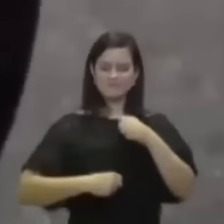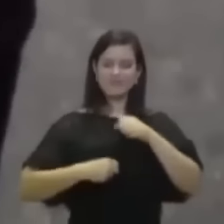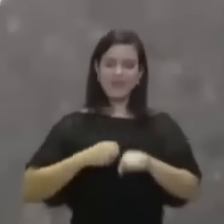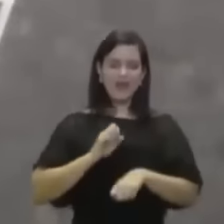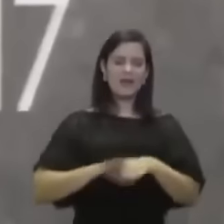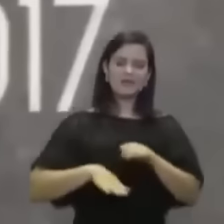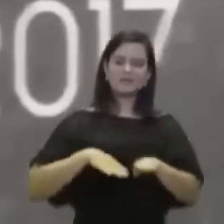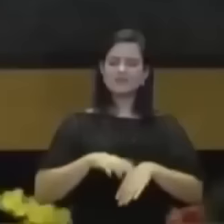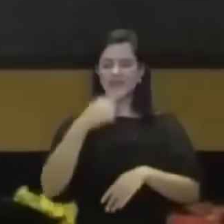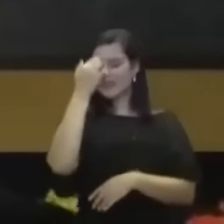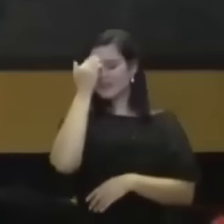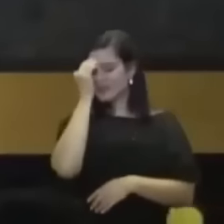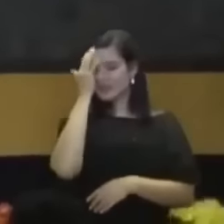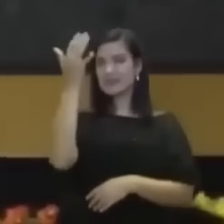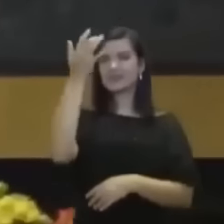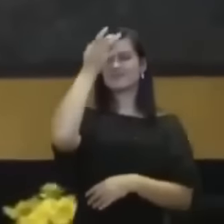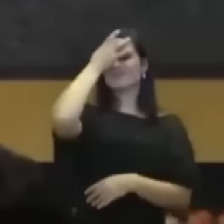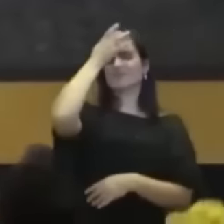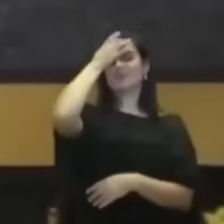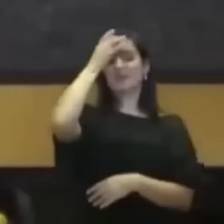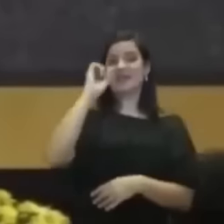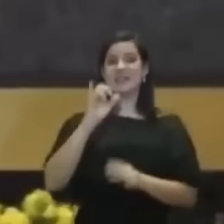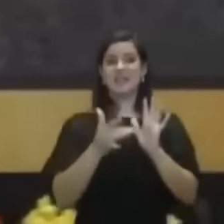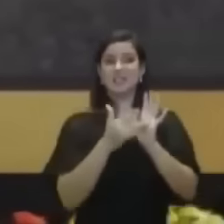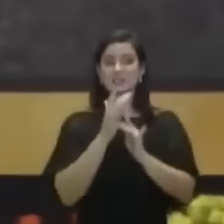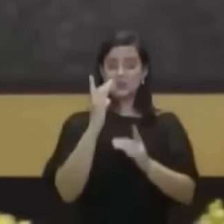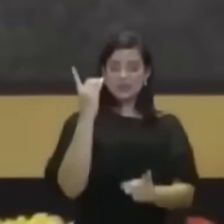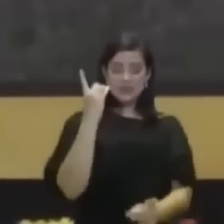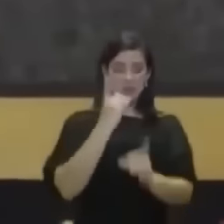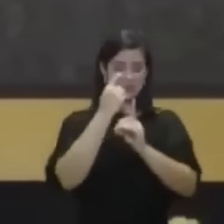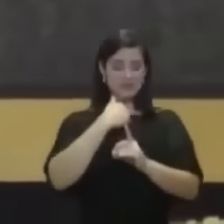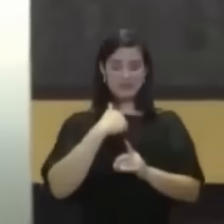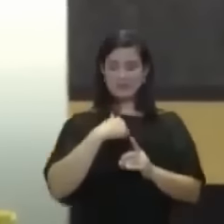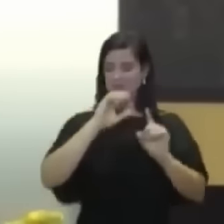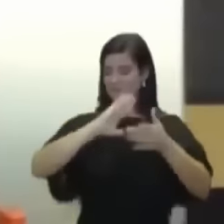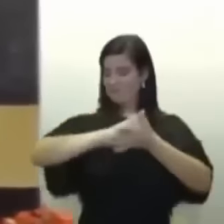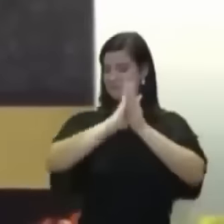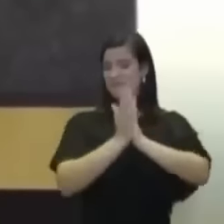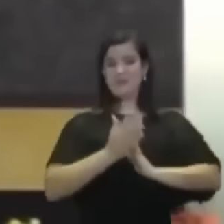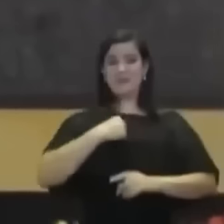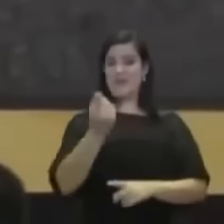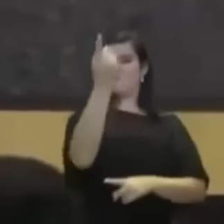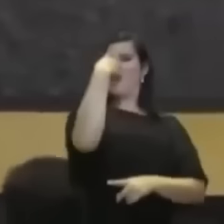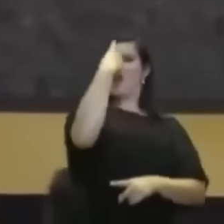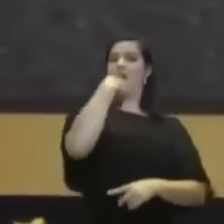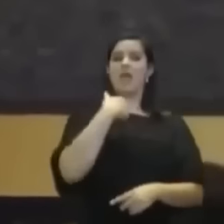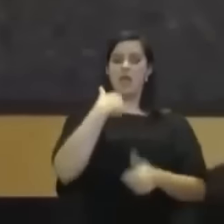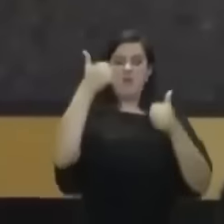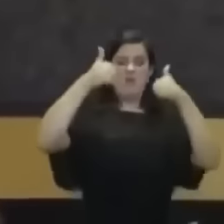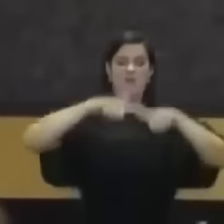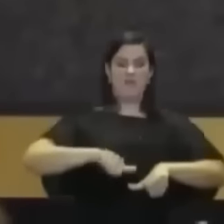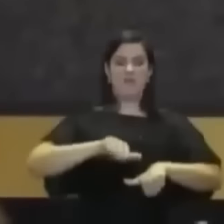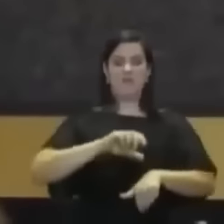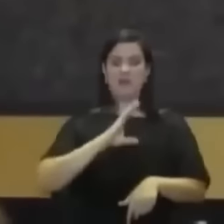martelada na consciência. E eu penso que ele devia pensar assim: olha, quando Jesus encontrar comigo, ele vai me quebrar todo, ele vai me arrebentar todo, ele vai botar o dedo no meu nariz e dizer que eu sou um fracassado, que eu